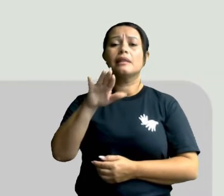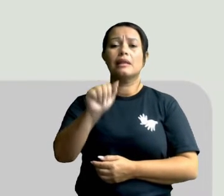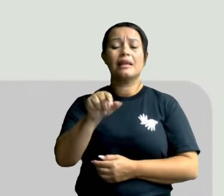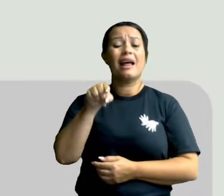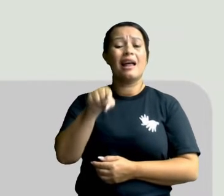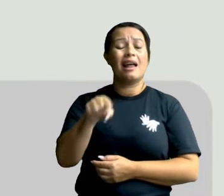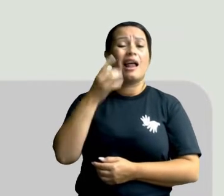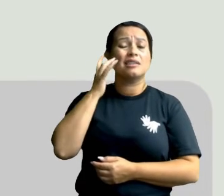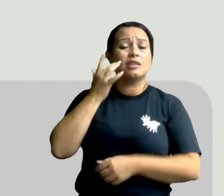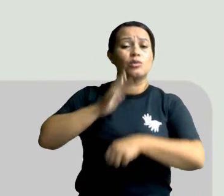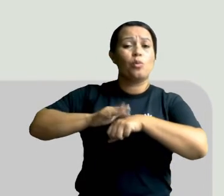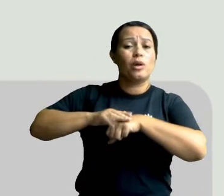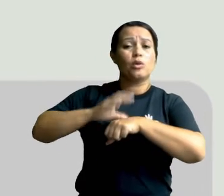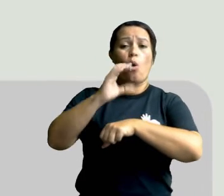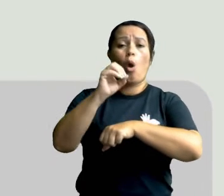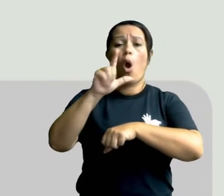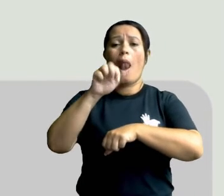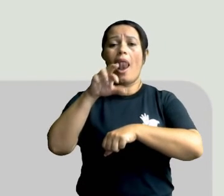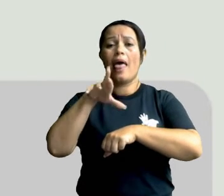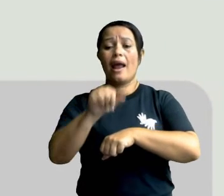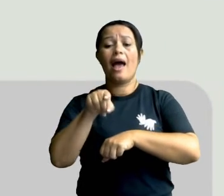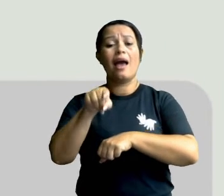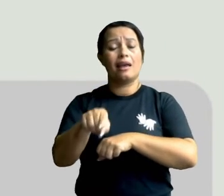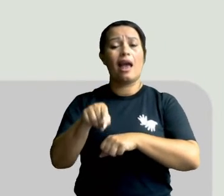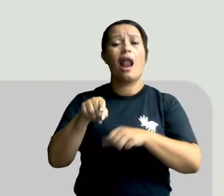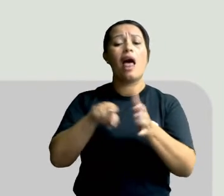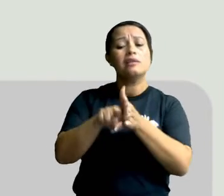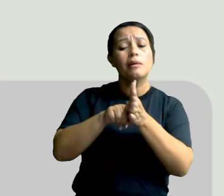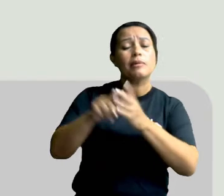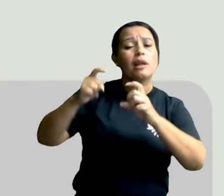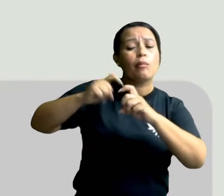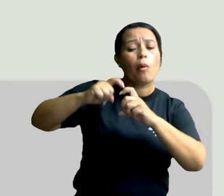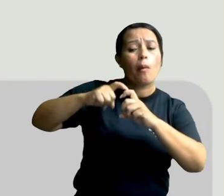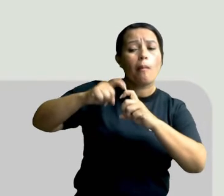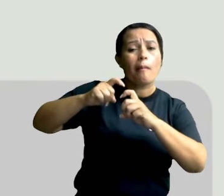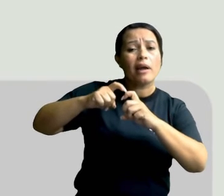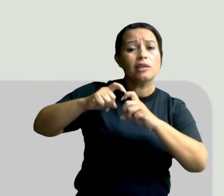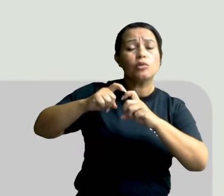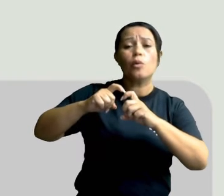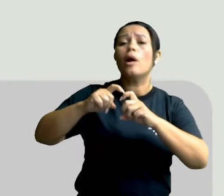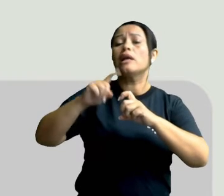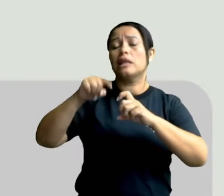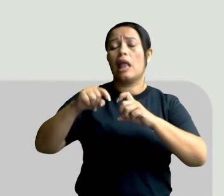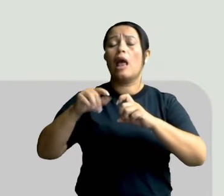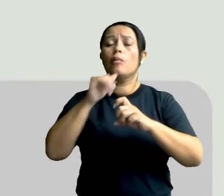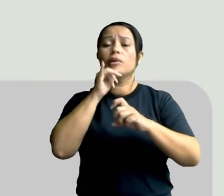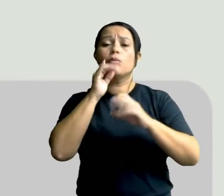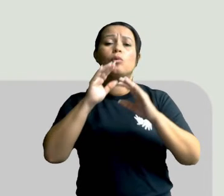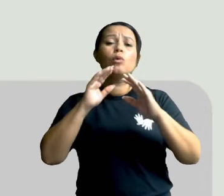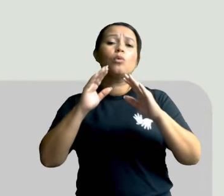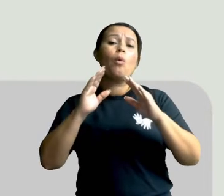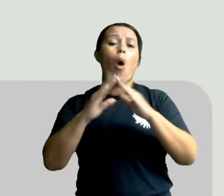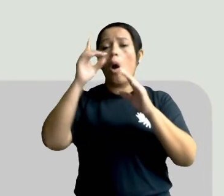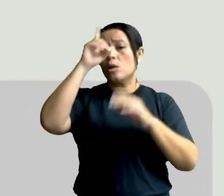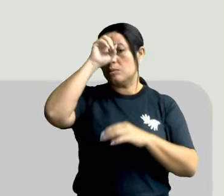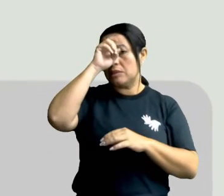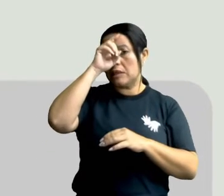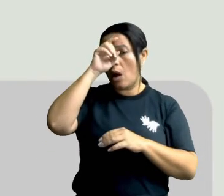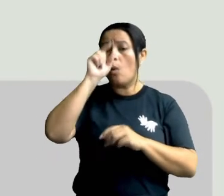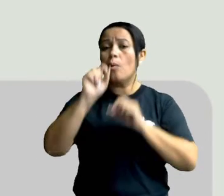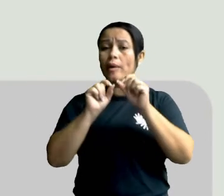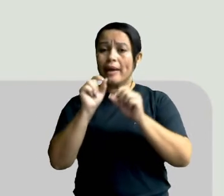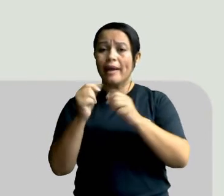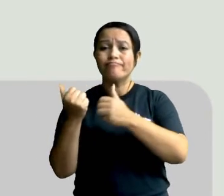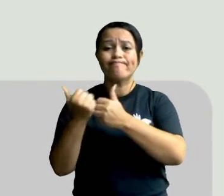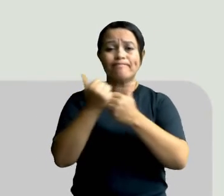com cólera e que é examinada por um médico em um hospital improvisado da Organização Médicos Sem Fronteiras, na província de Raja,